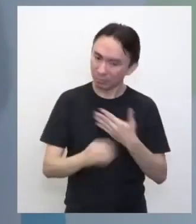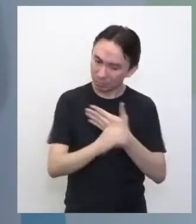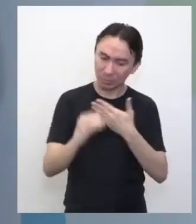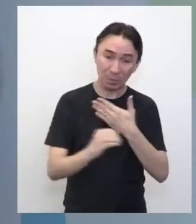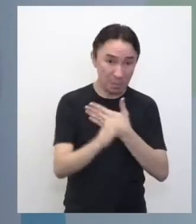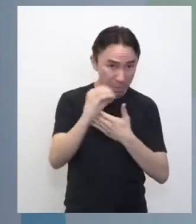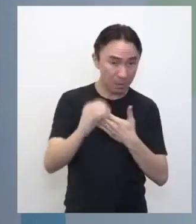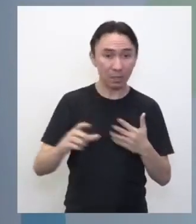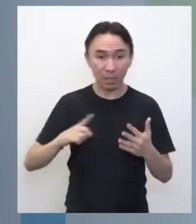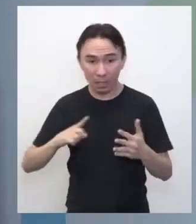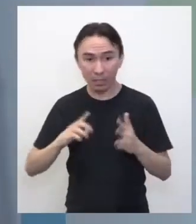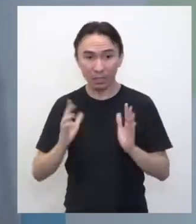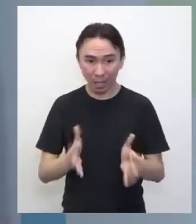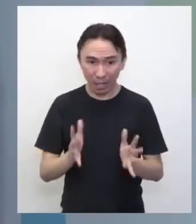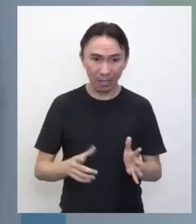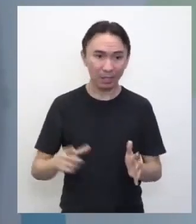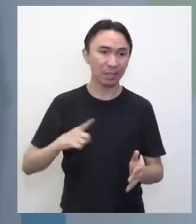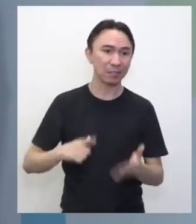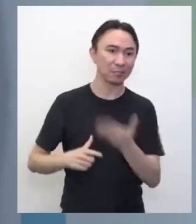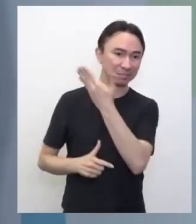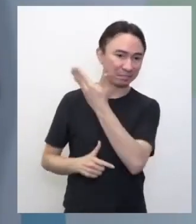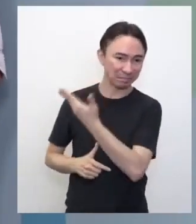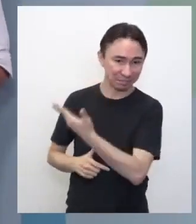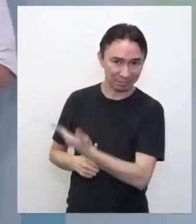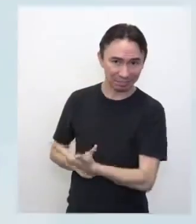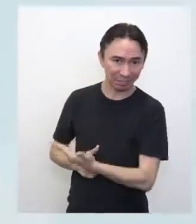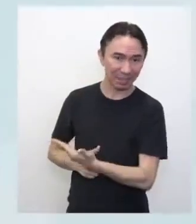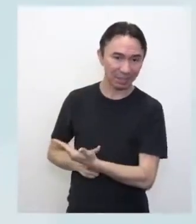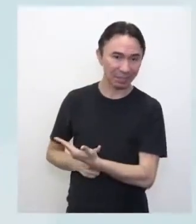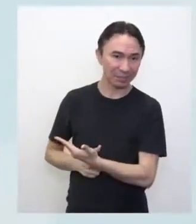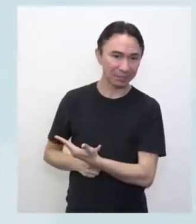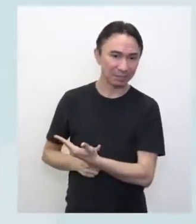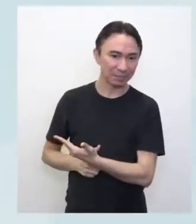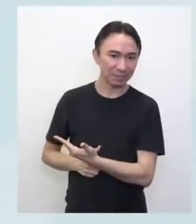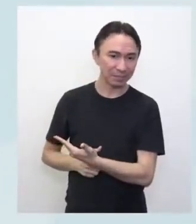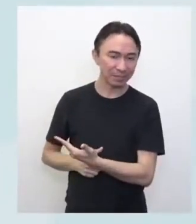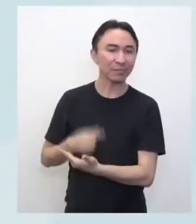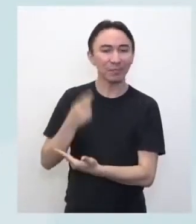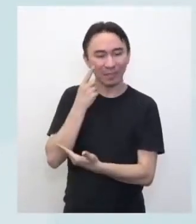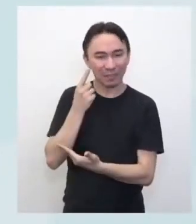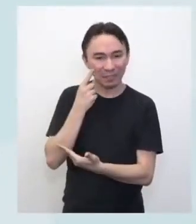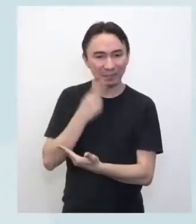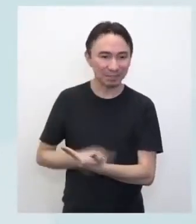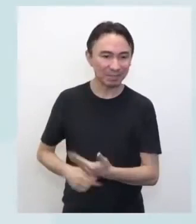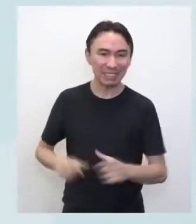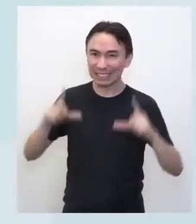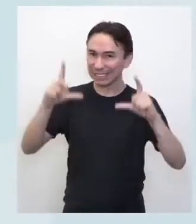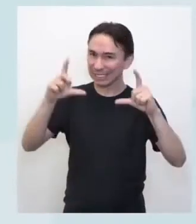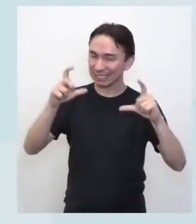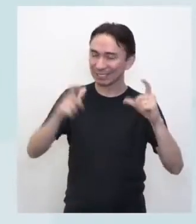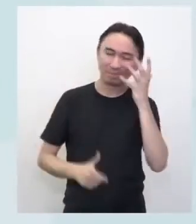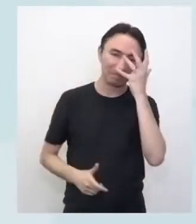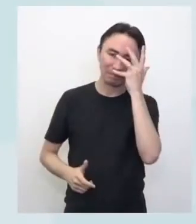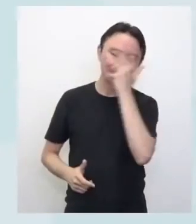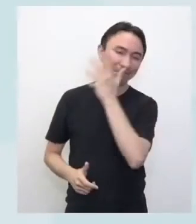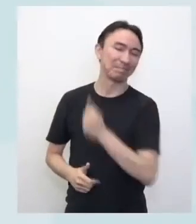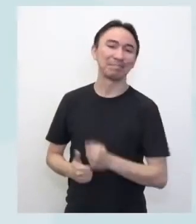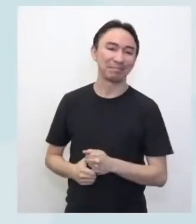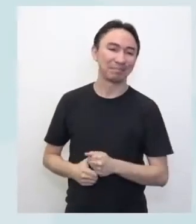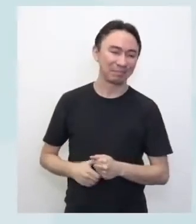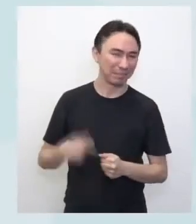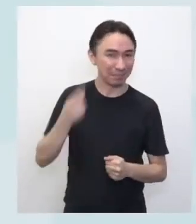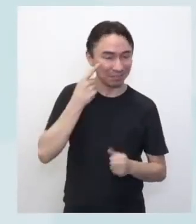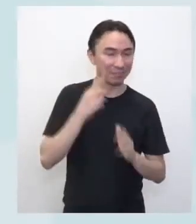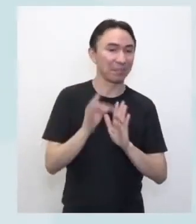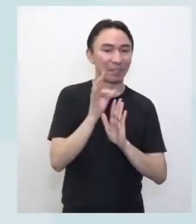acompanhou. Canção do Exílio de Gonçalves Dias, professora Taiana. Só essa imagem já parei. Bacana, vamos lá, né? Então vamos, Canção do Exílio, vamos ao